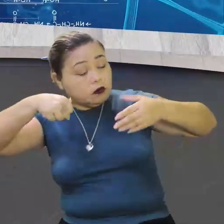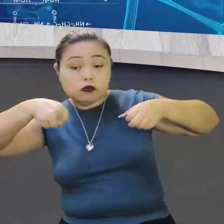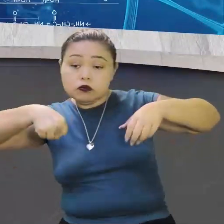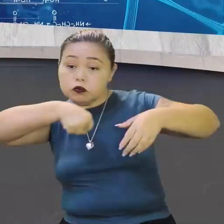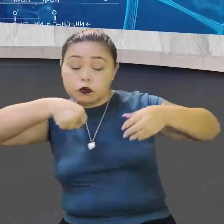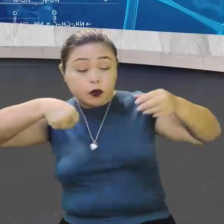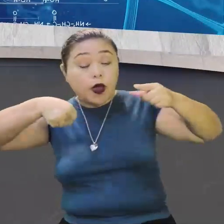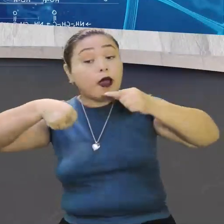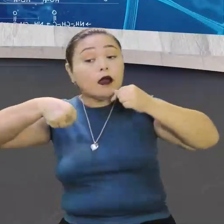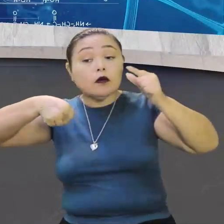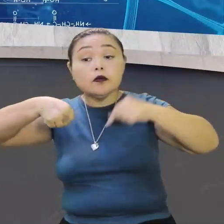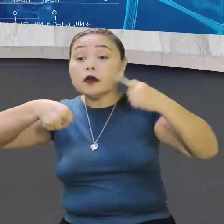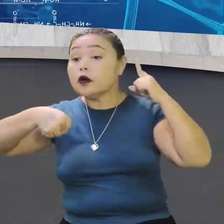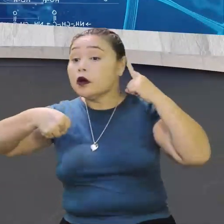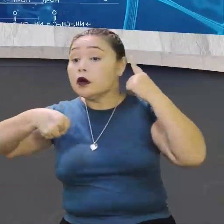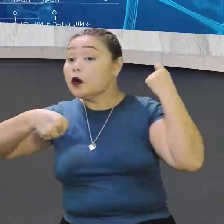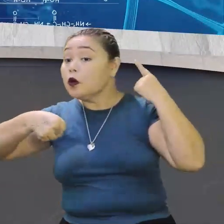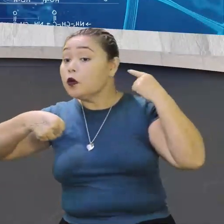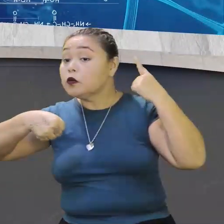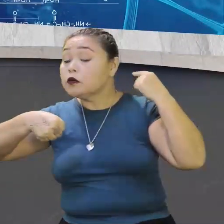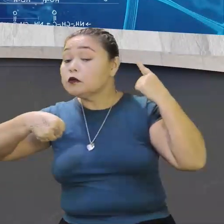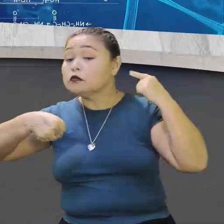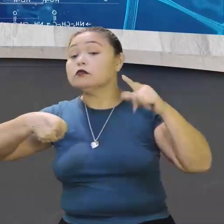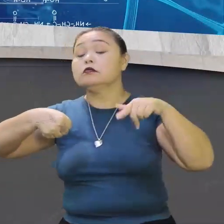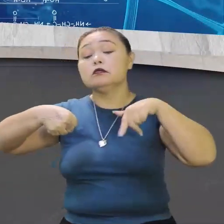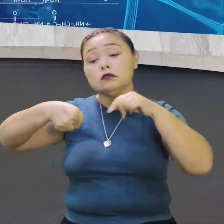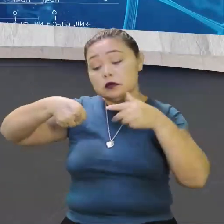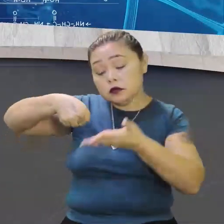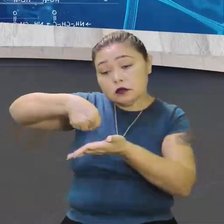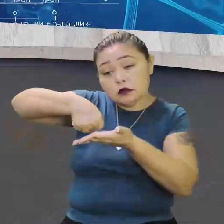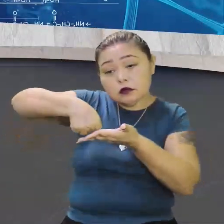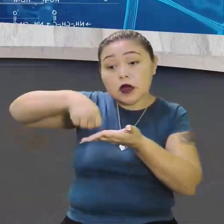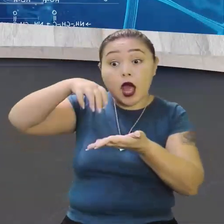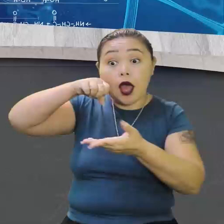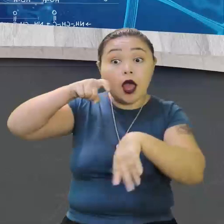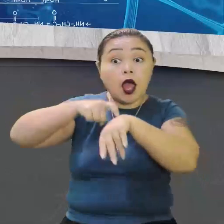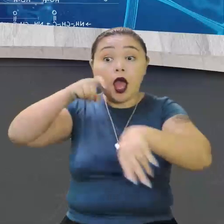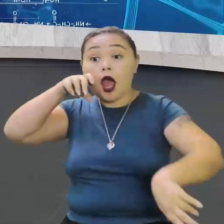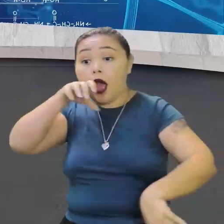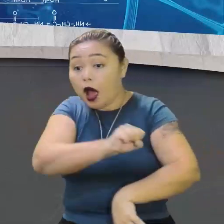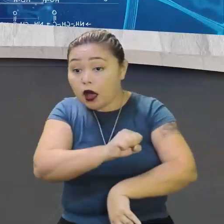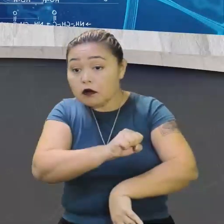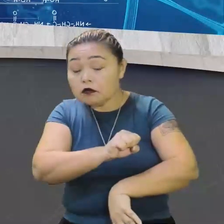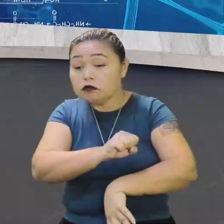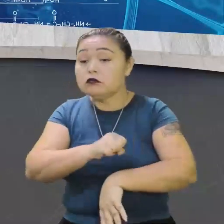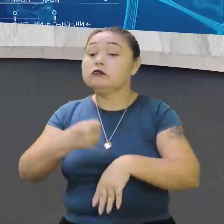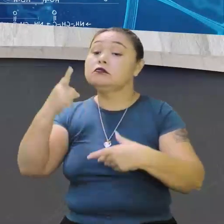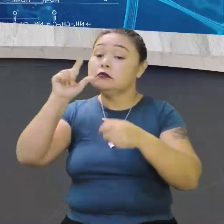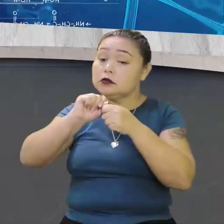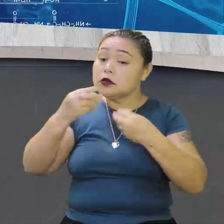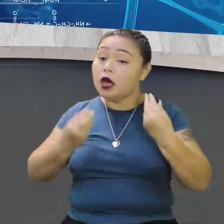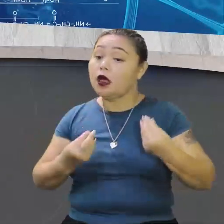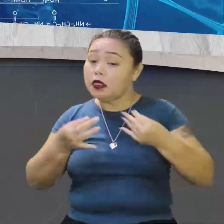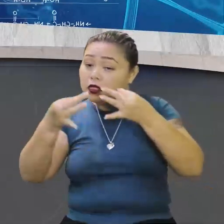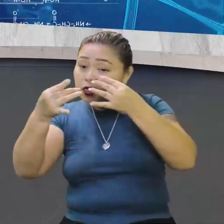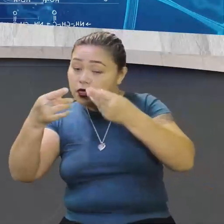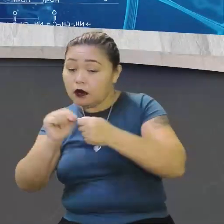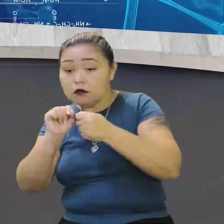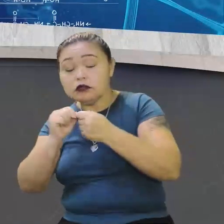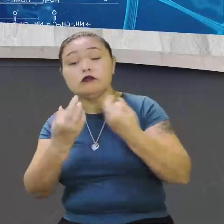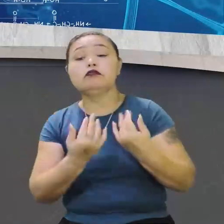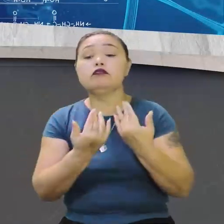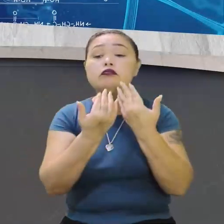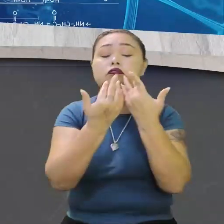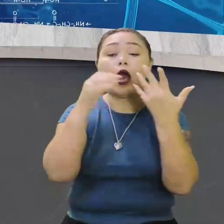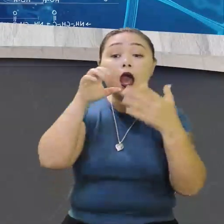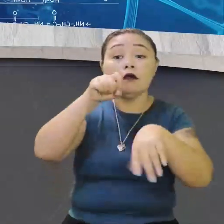você escutou? Shhh! Então, aquela passagem brusca do estado líquido para o estado gasoso, você